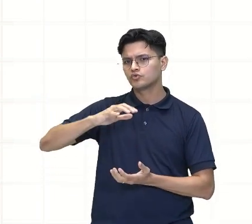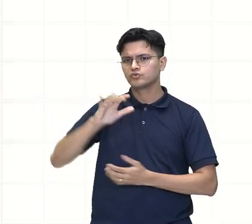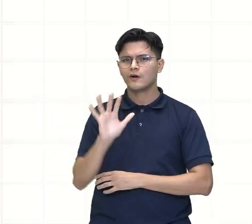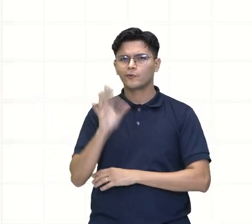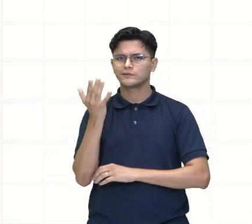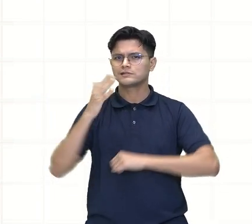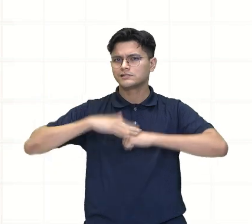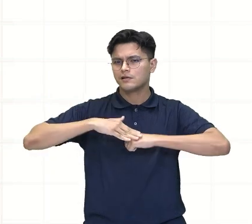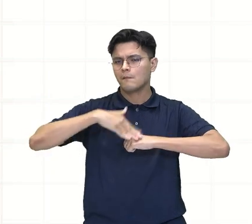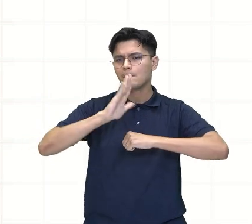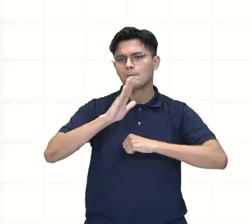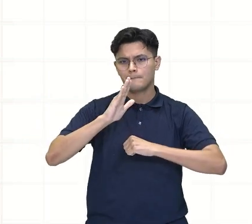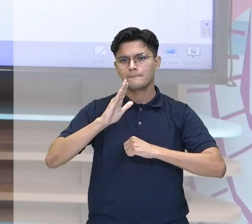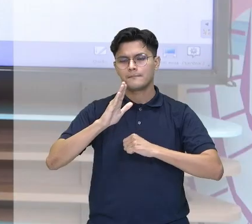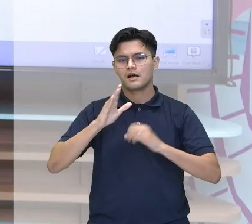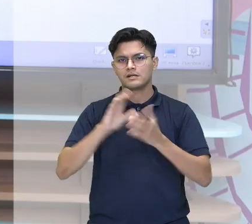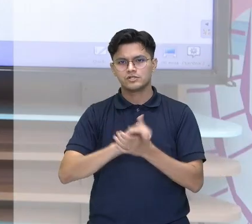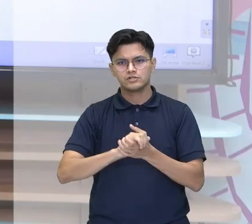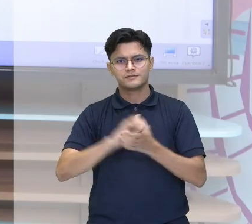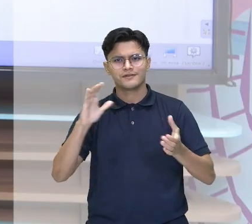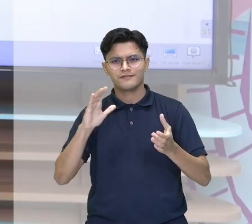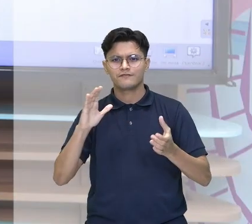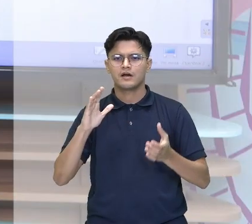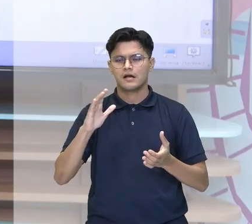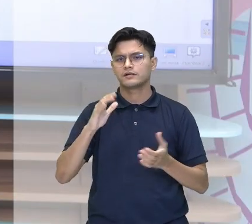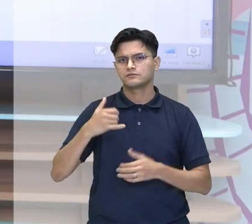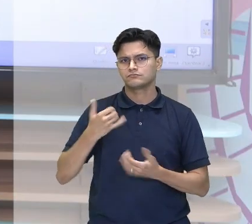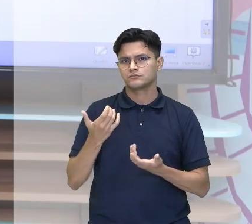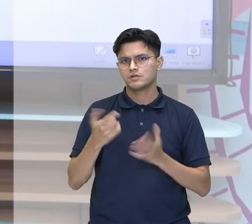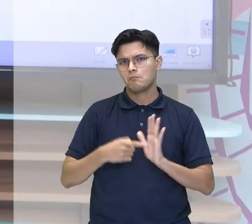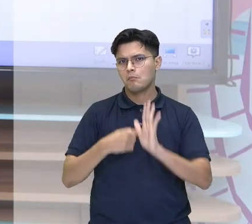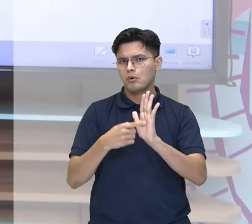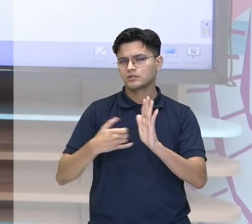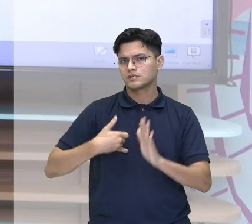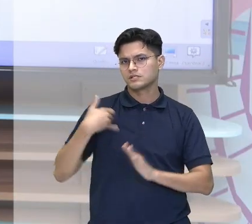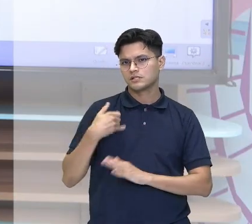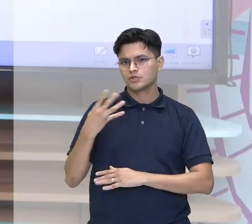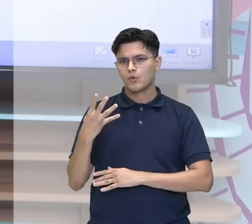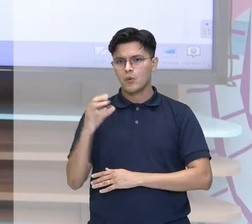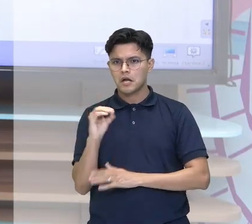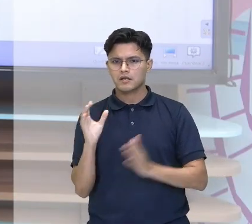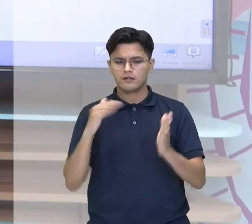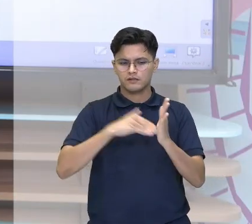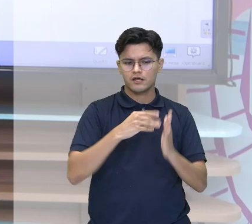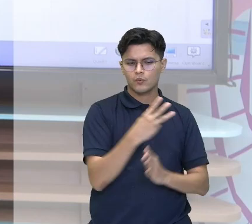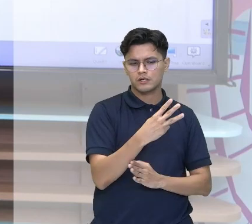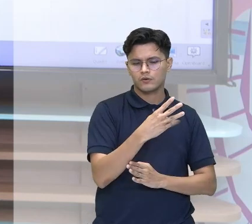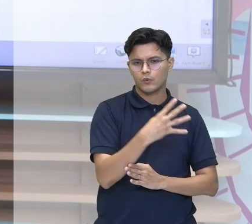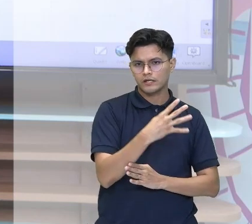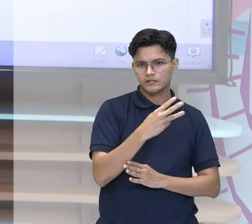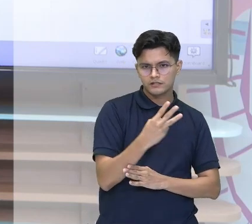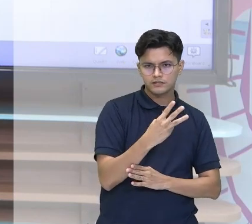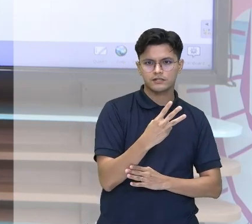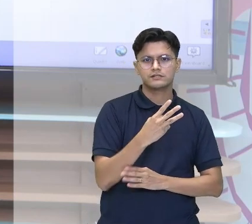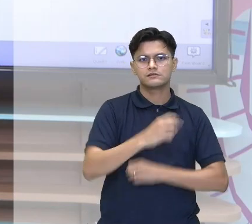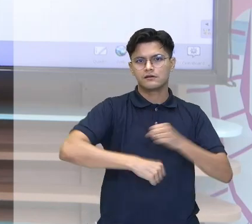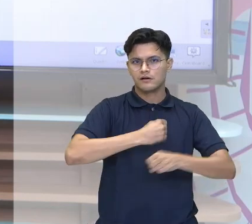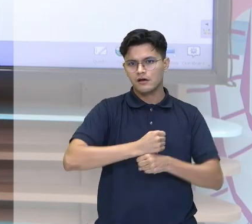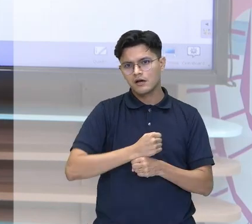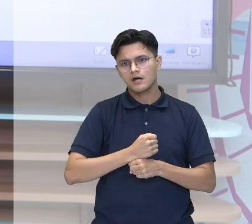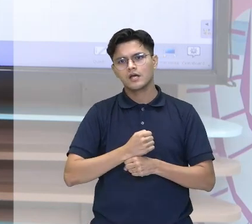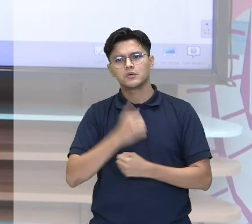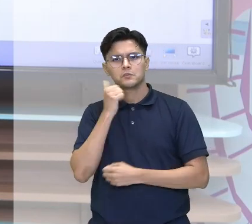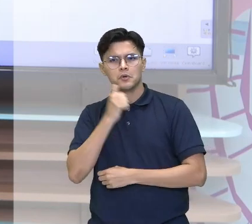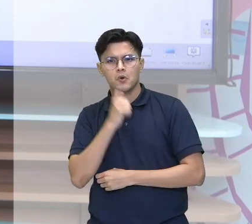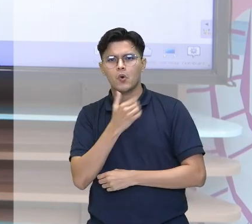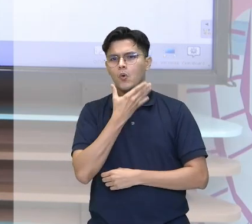40, entre 43 anos, ali no sexo masculino e sexo feminino. Então, várias análises eu posso realizar